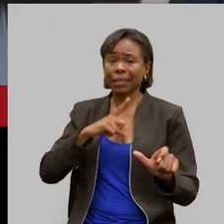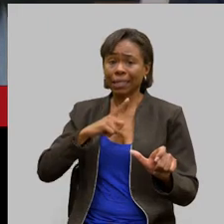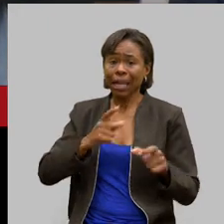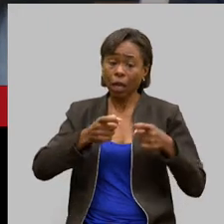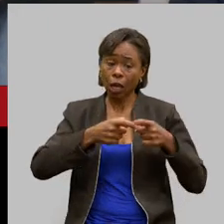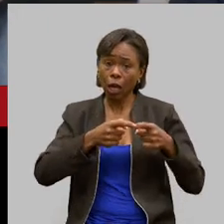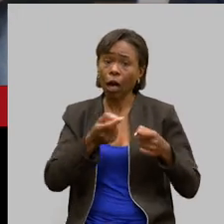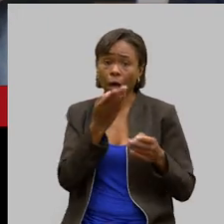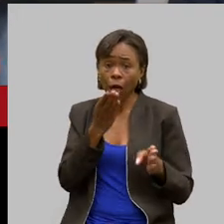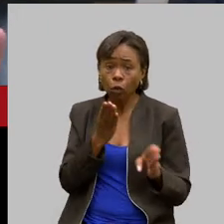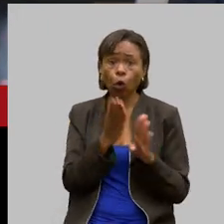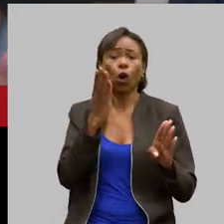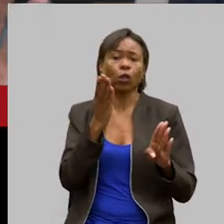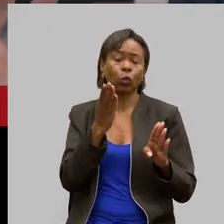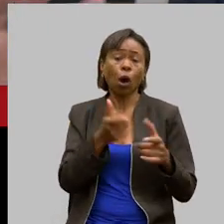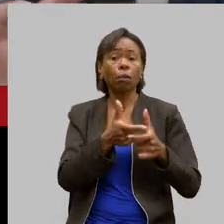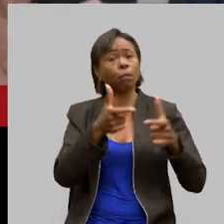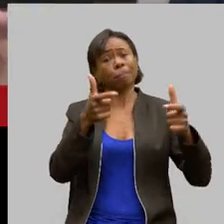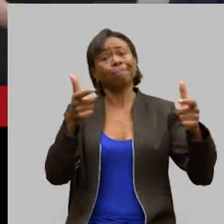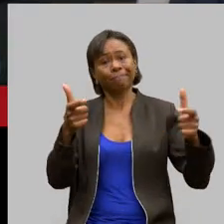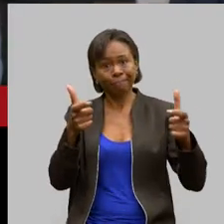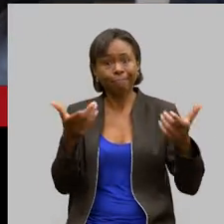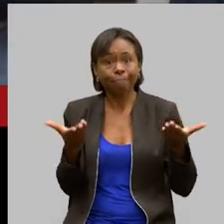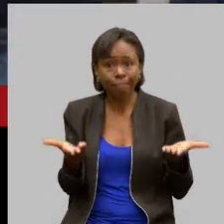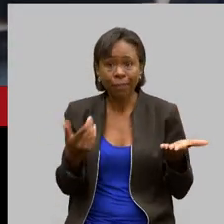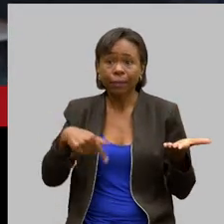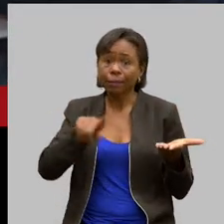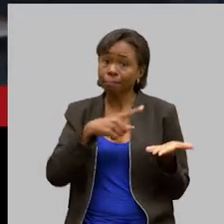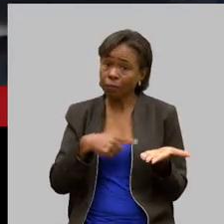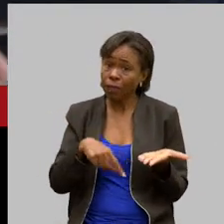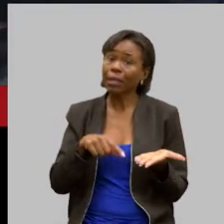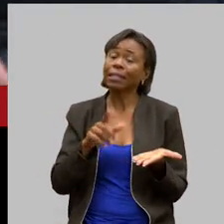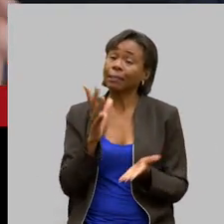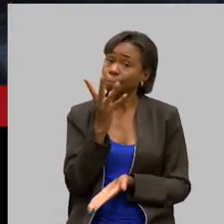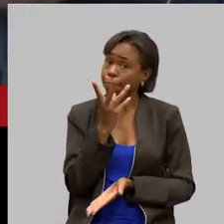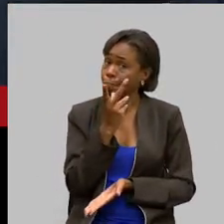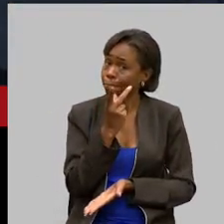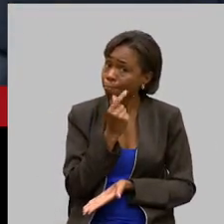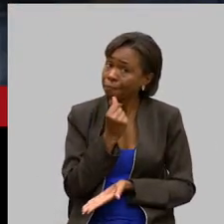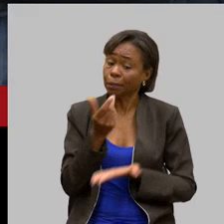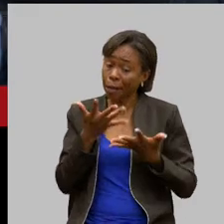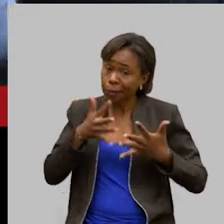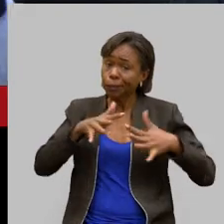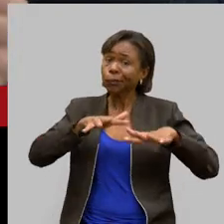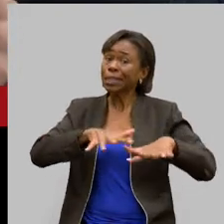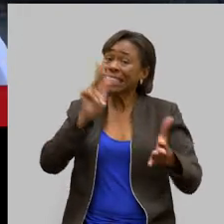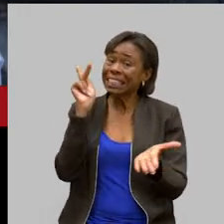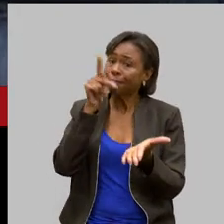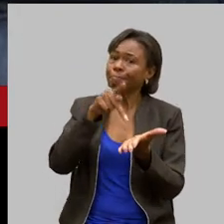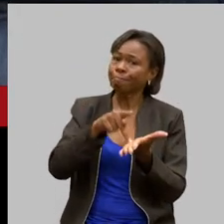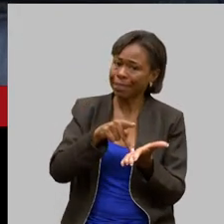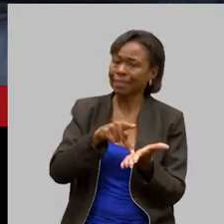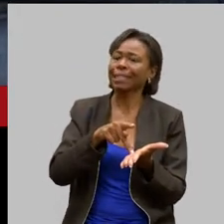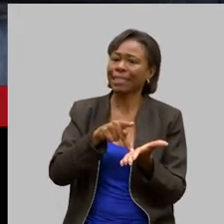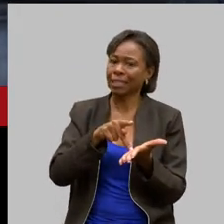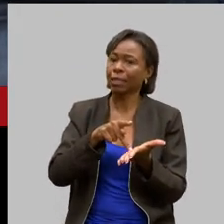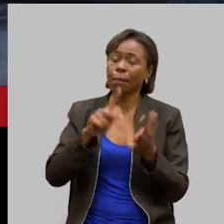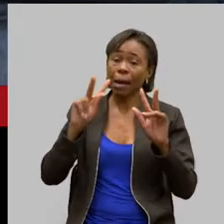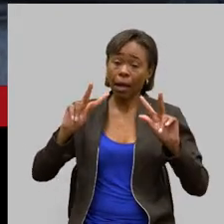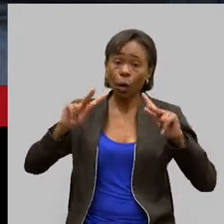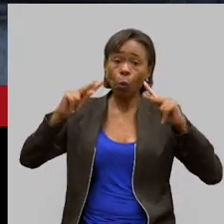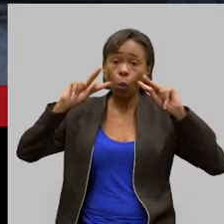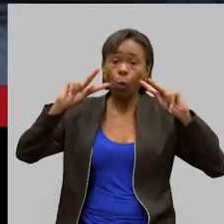inclusive então nós estamos muito distantes dizer que vivemos num cenário ideal para inclusão e observação e reconhecimento desse público então